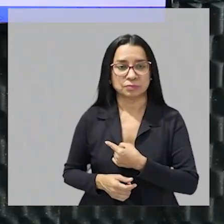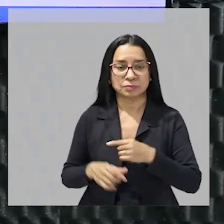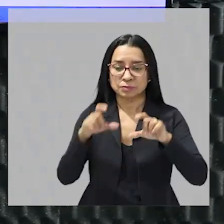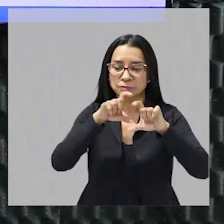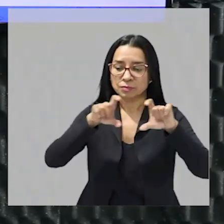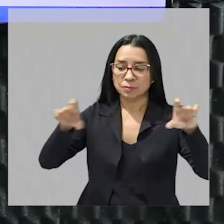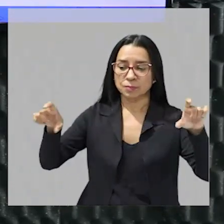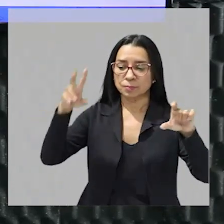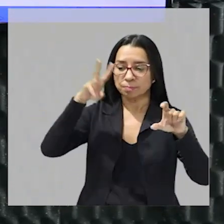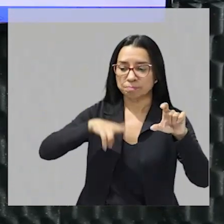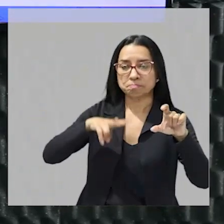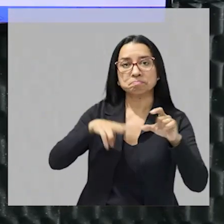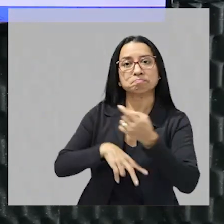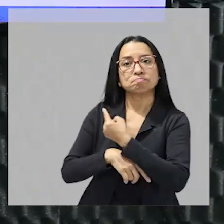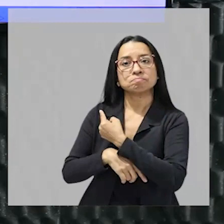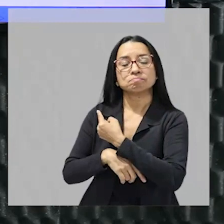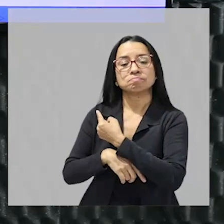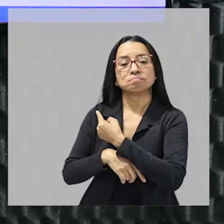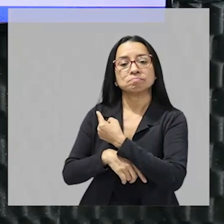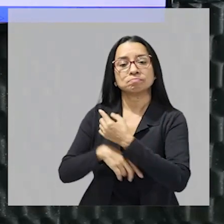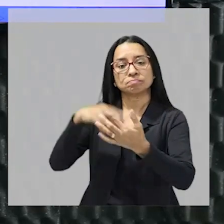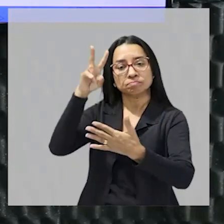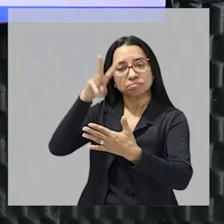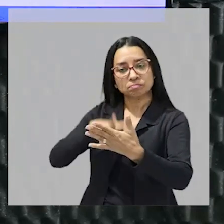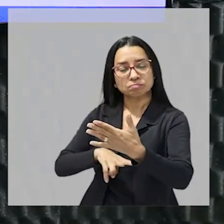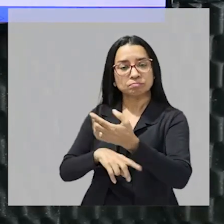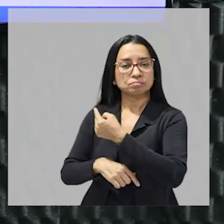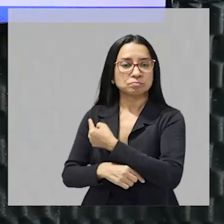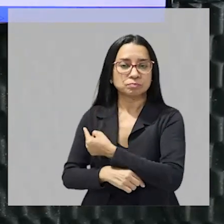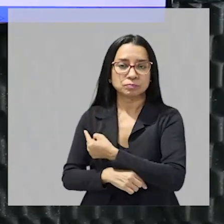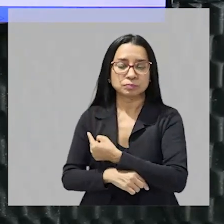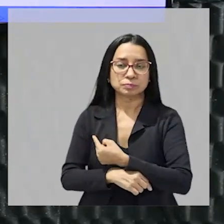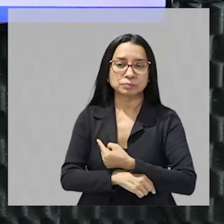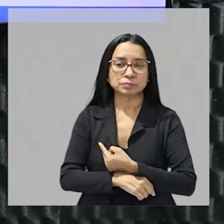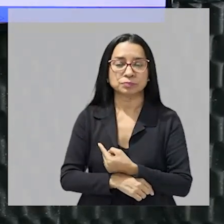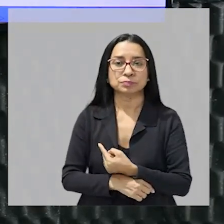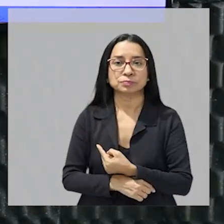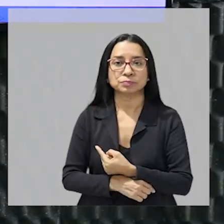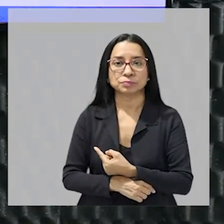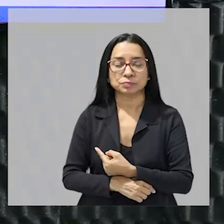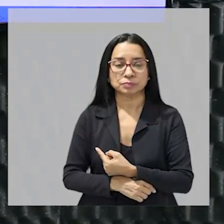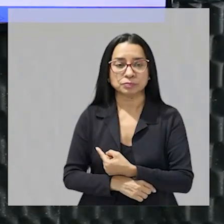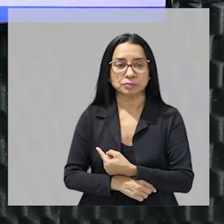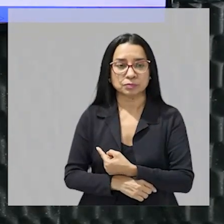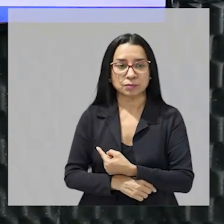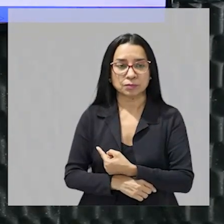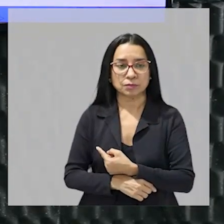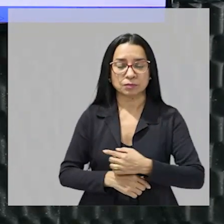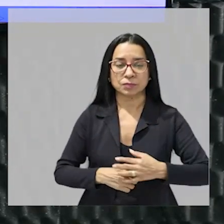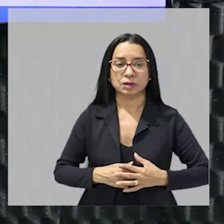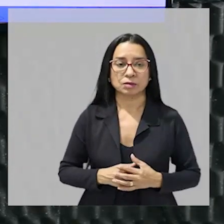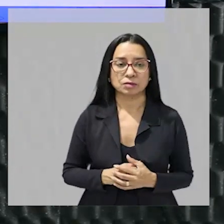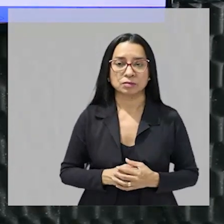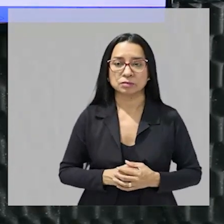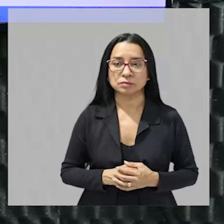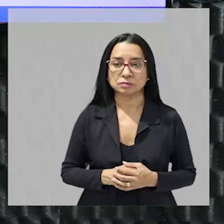A charge faz referência à crise energética de 2021, muito bem, que elevou os valores